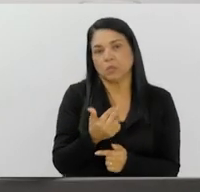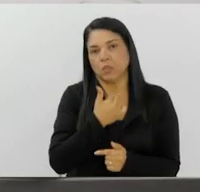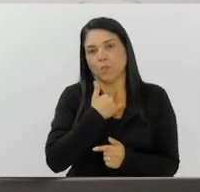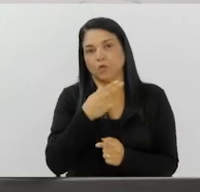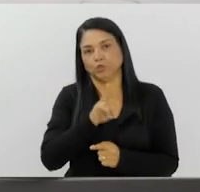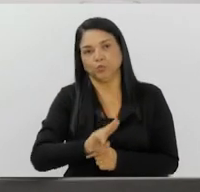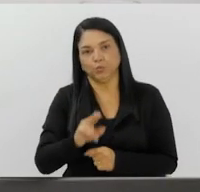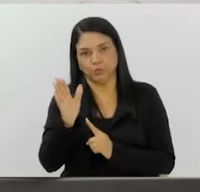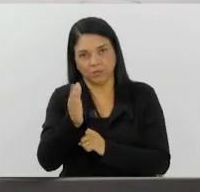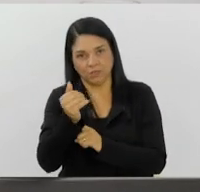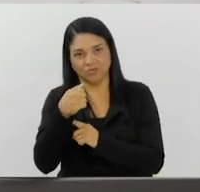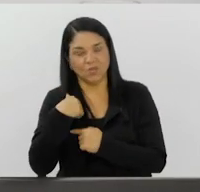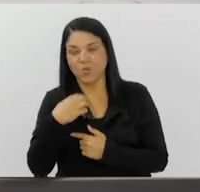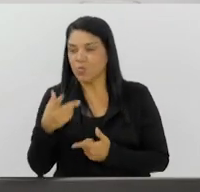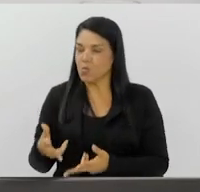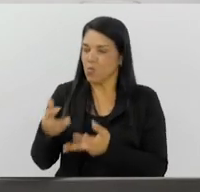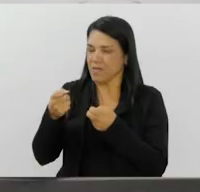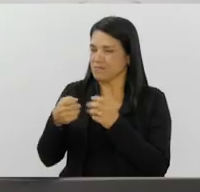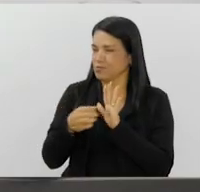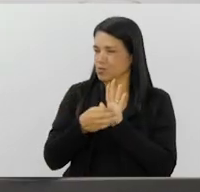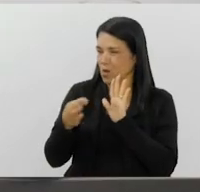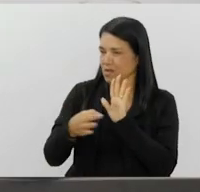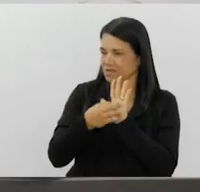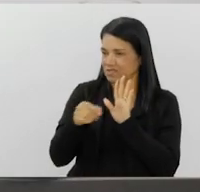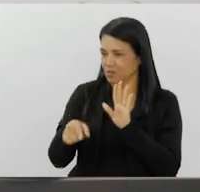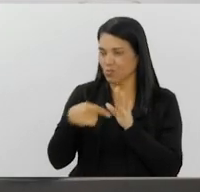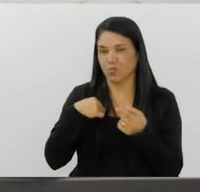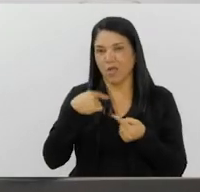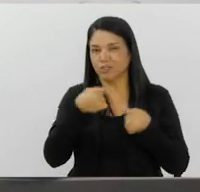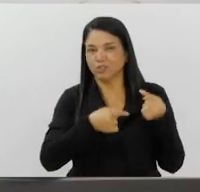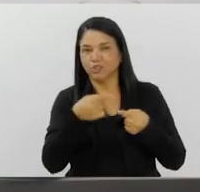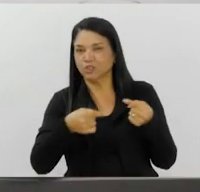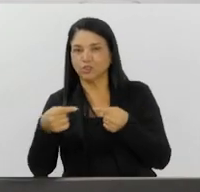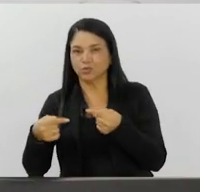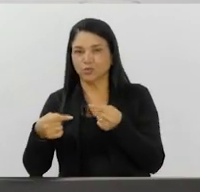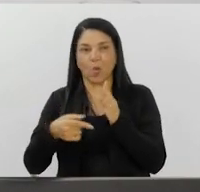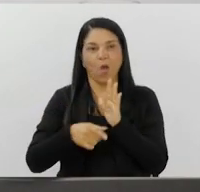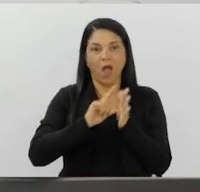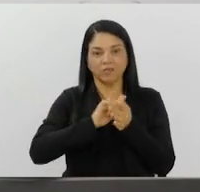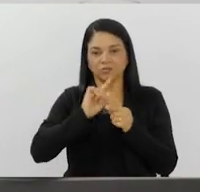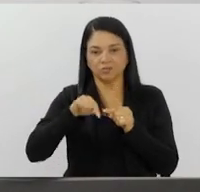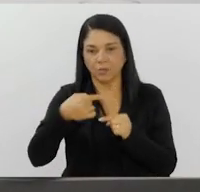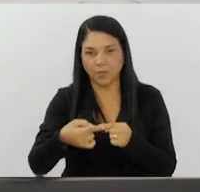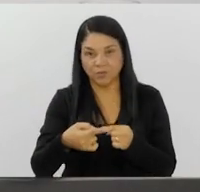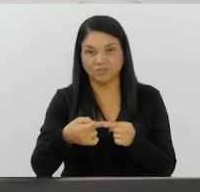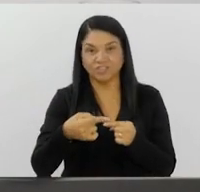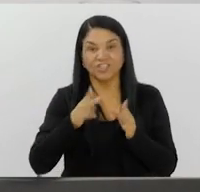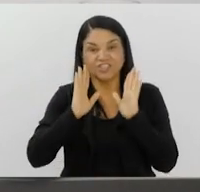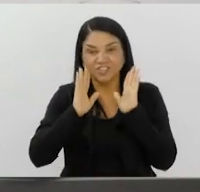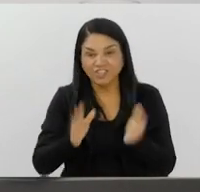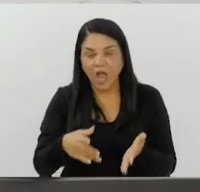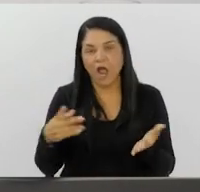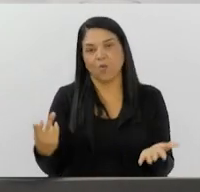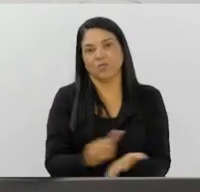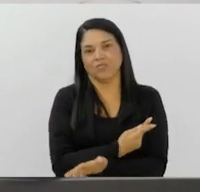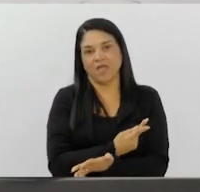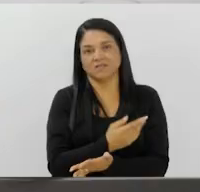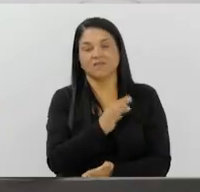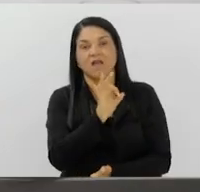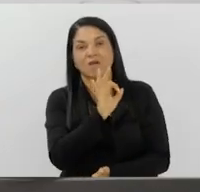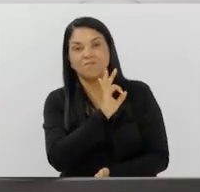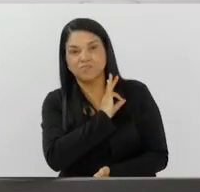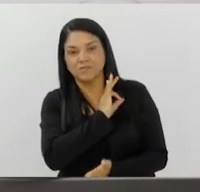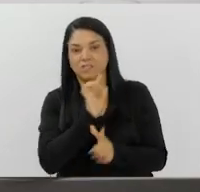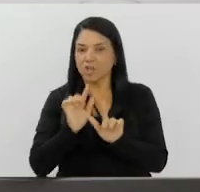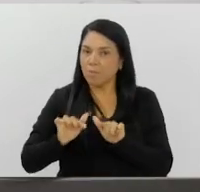crítica pelo seguinte porque não é a discussão que isso tem que ser feito antes ou depois isso está acontecendo a polícia está fazendo